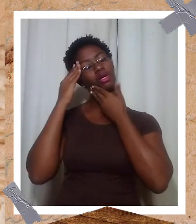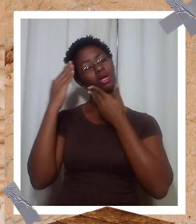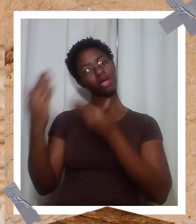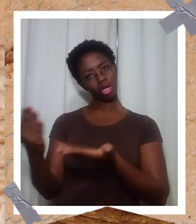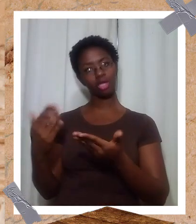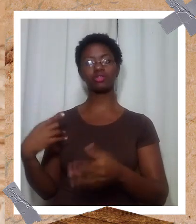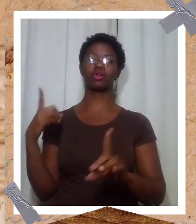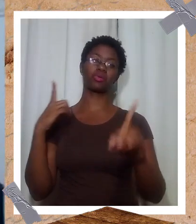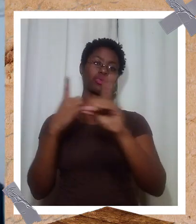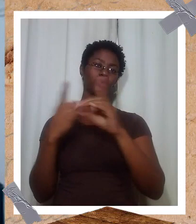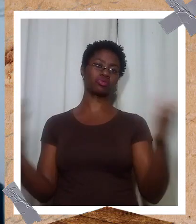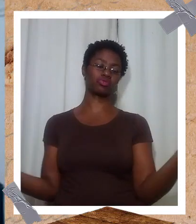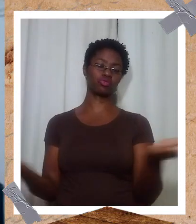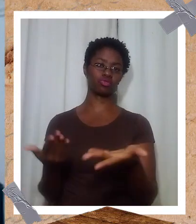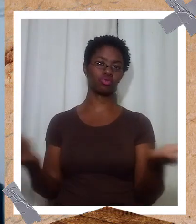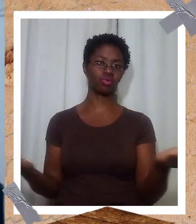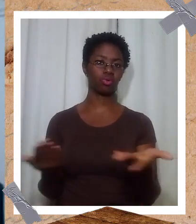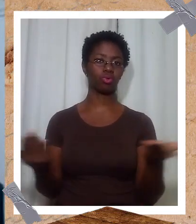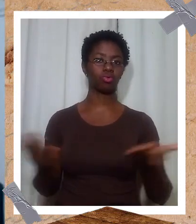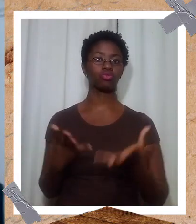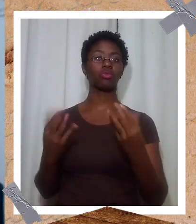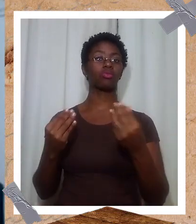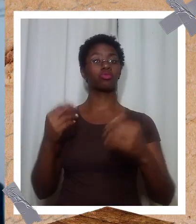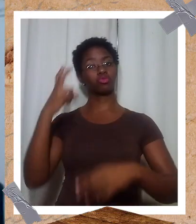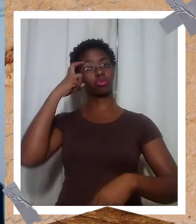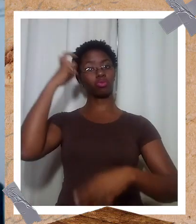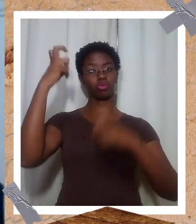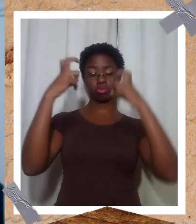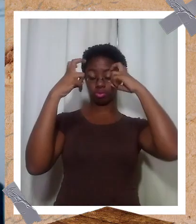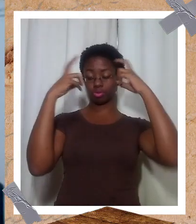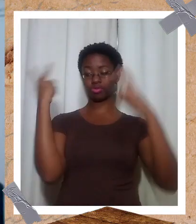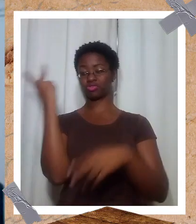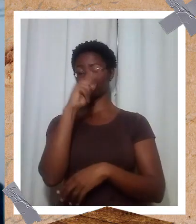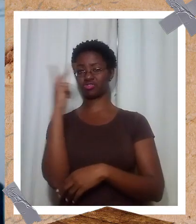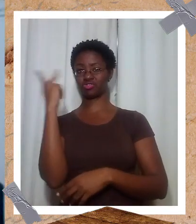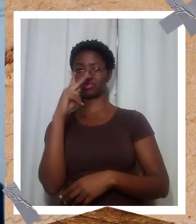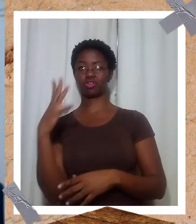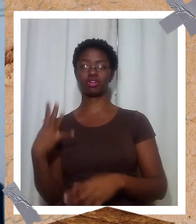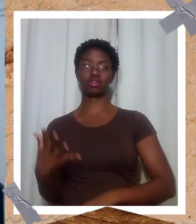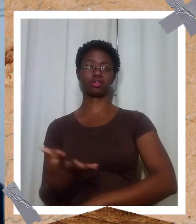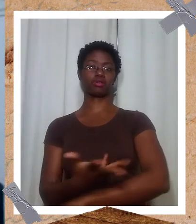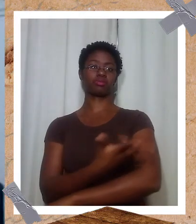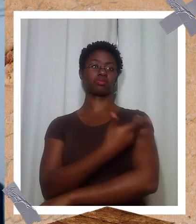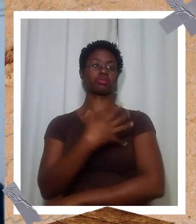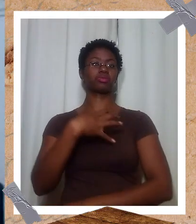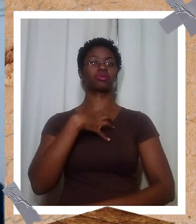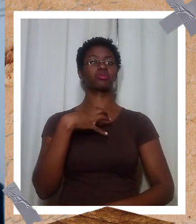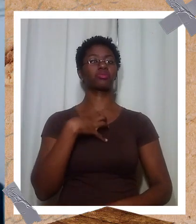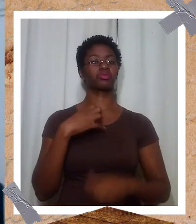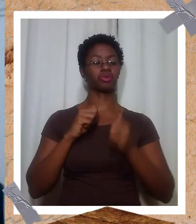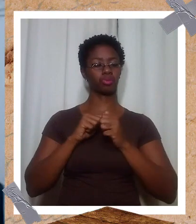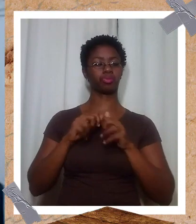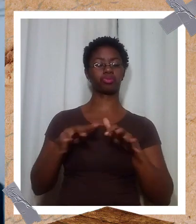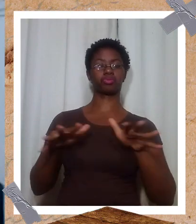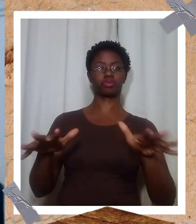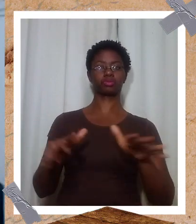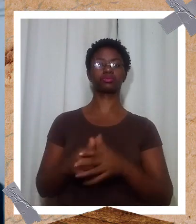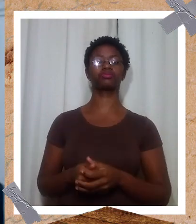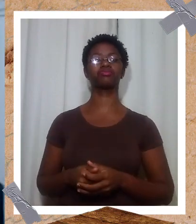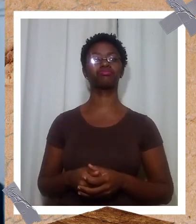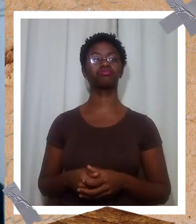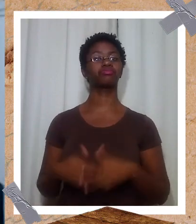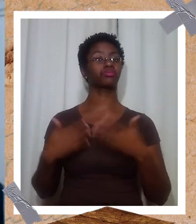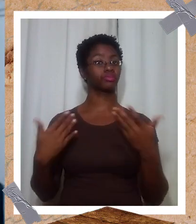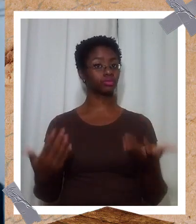nosso encontro. Foram muitos saberes, muitas histórias, muitas emoções compartilhadas. Bom, antes